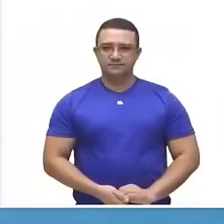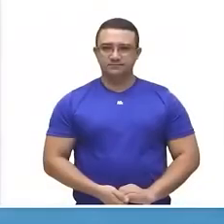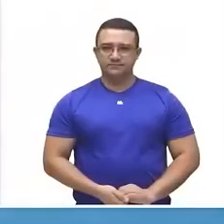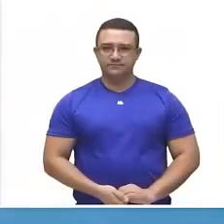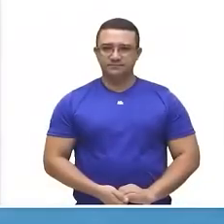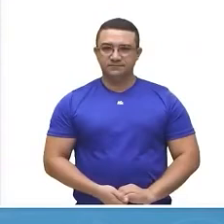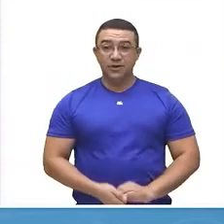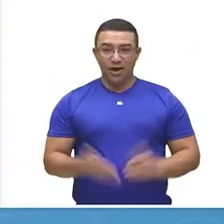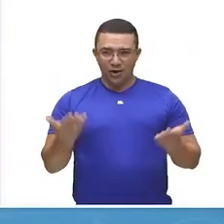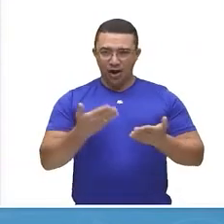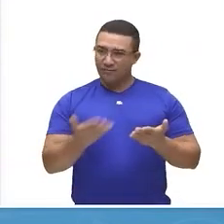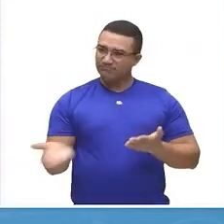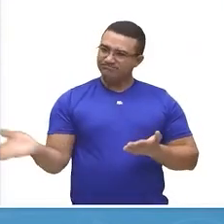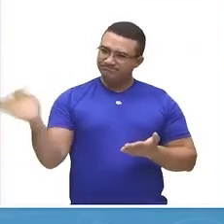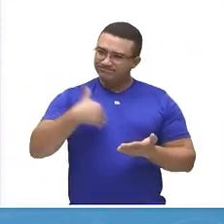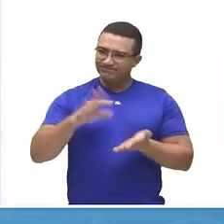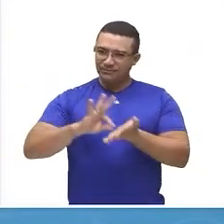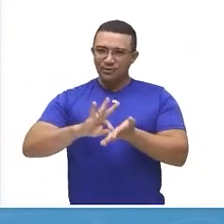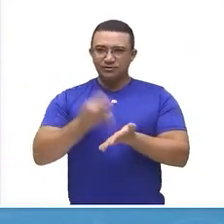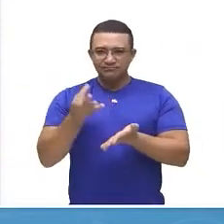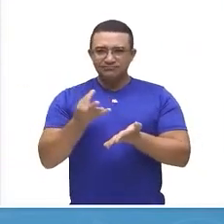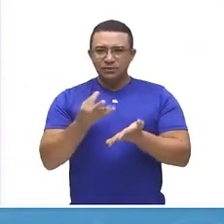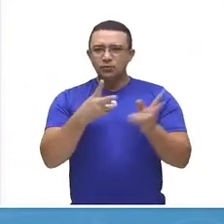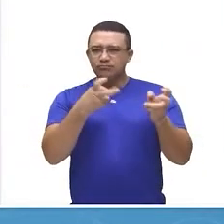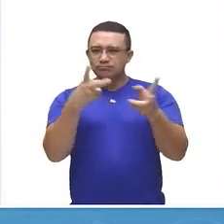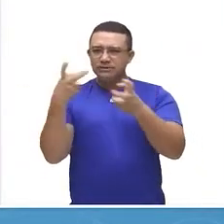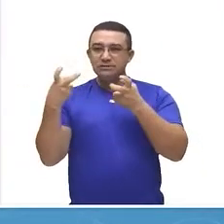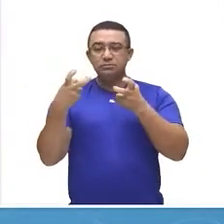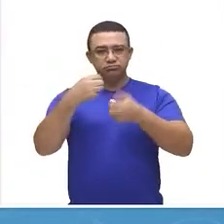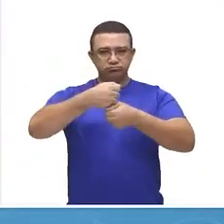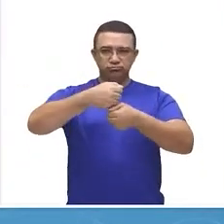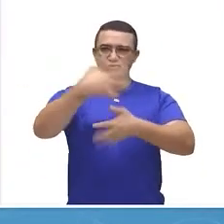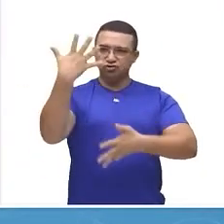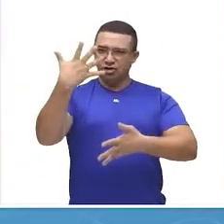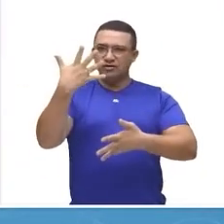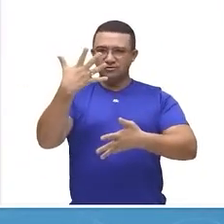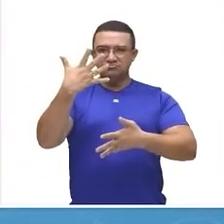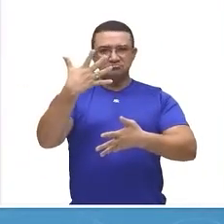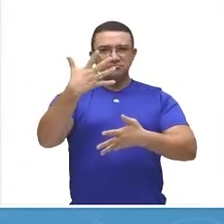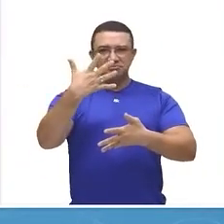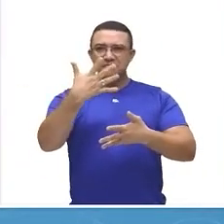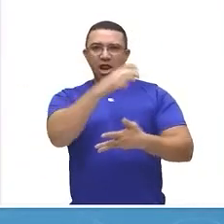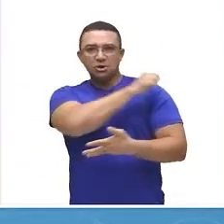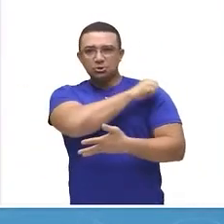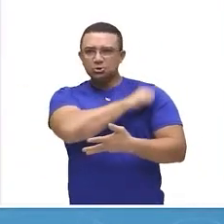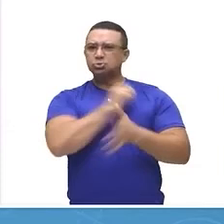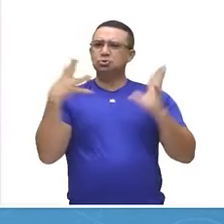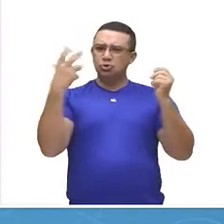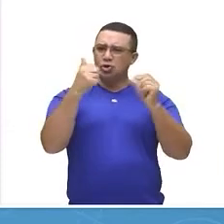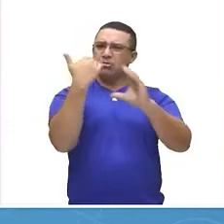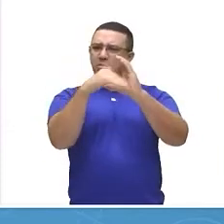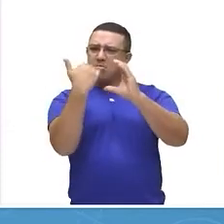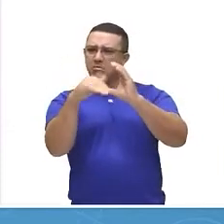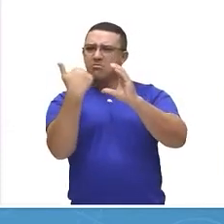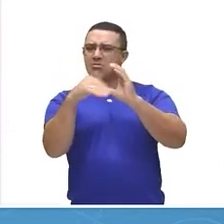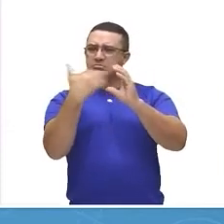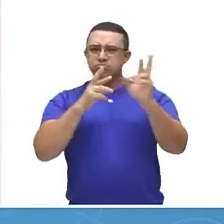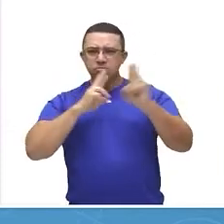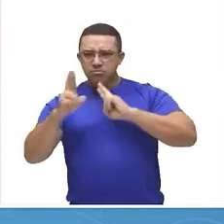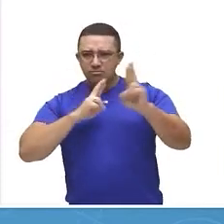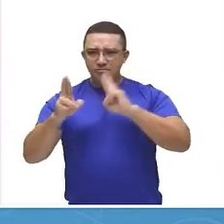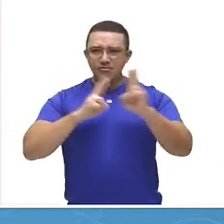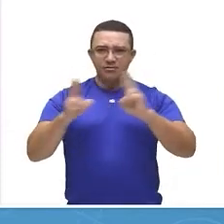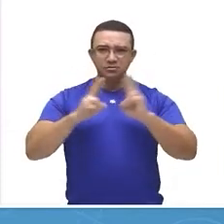Vamos lá então para a correção, gente. Percebi aqui no chat que o pessoal está bem animado, tá? Todo mundo aí estão acertando todas, né? Eu